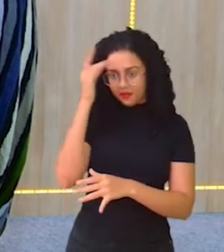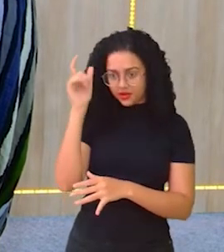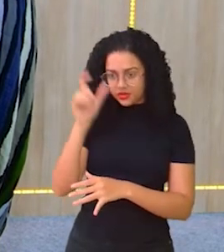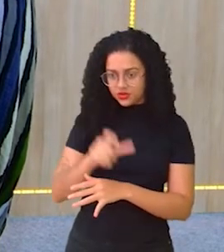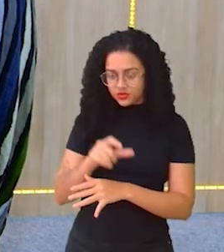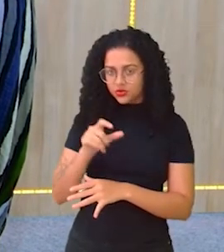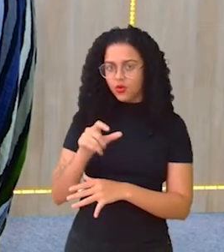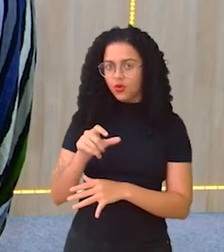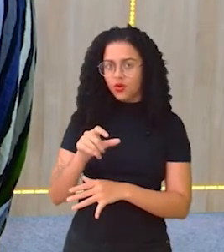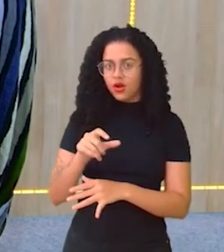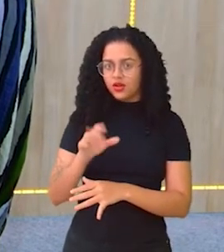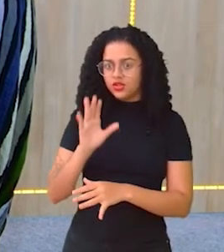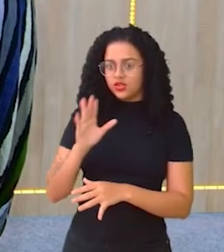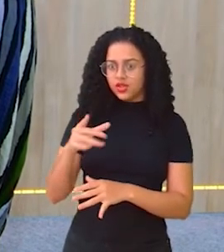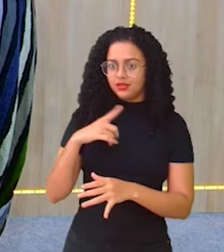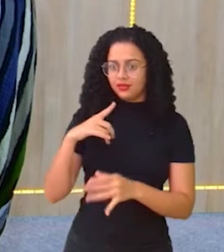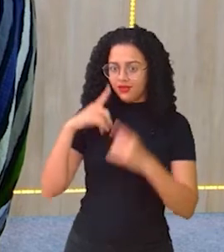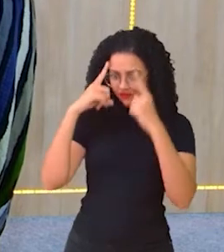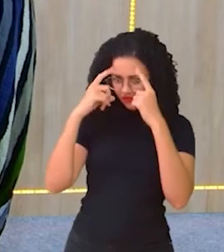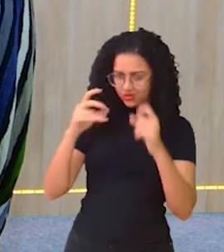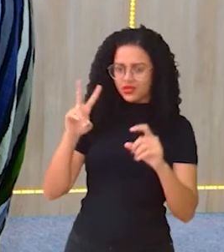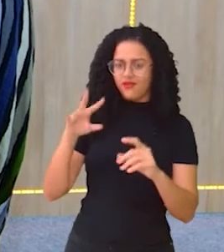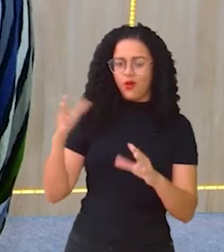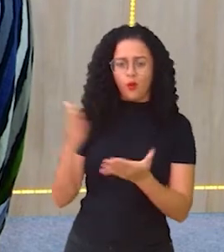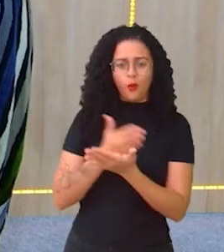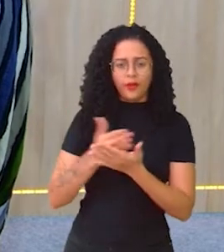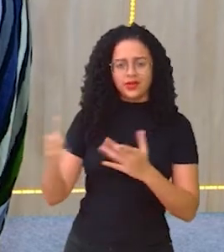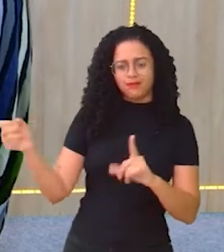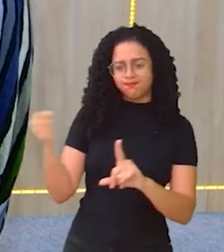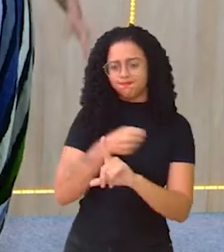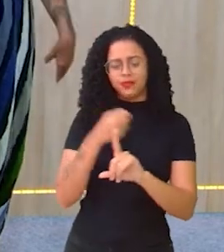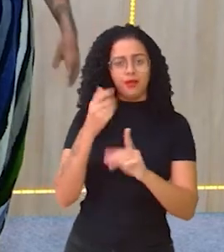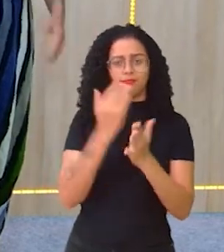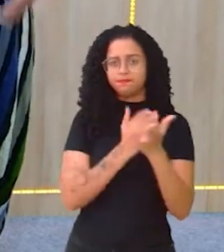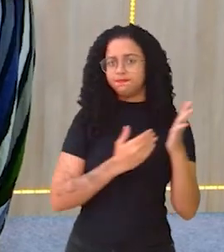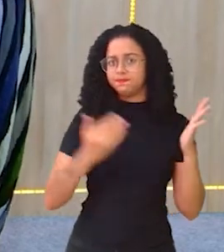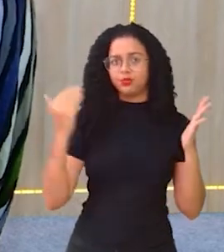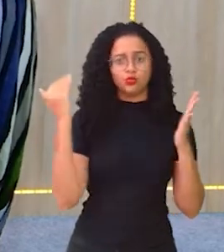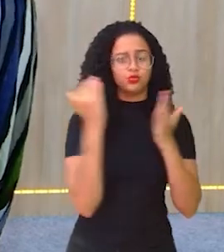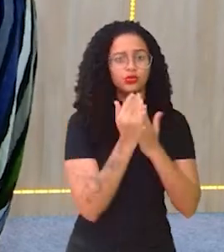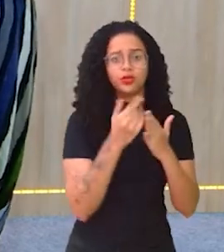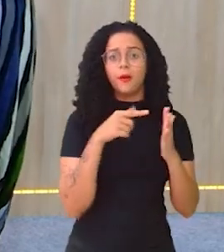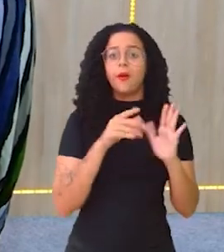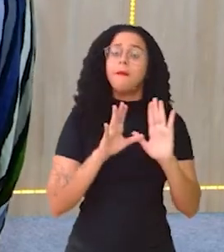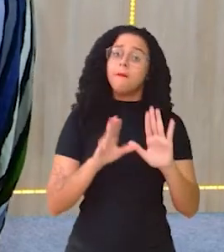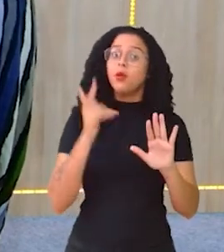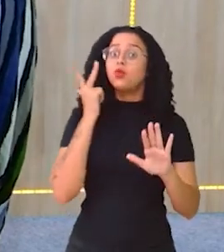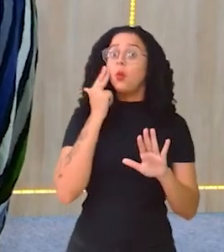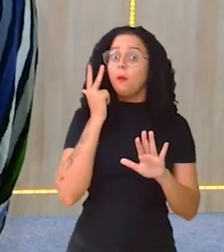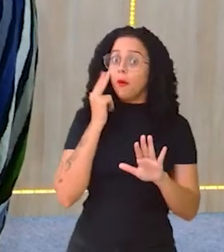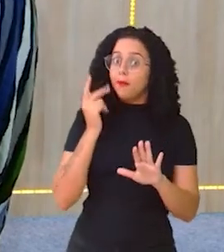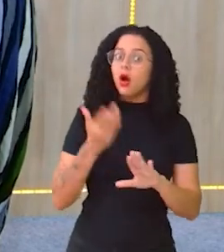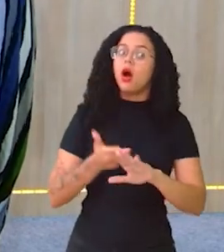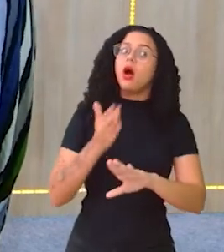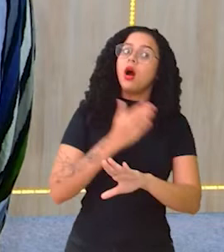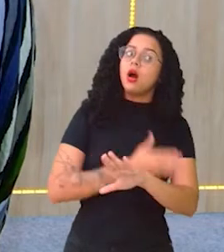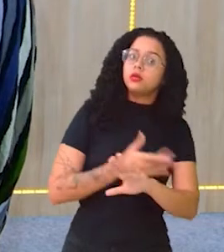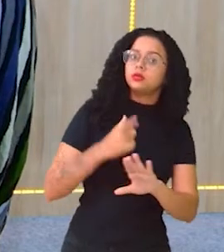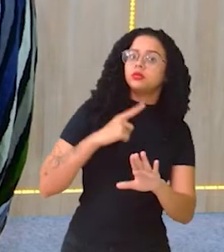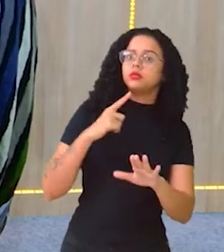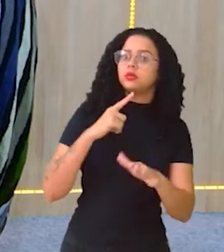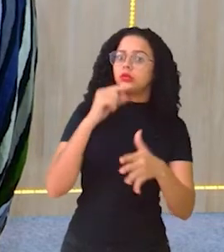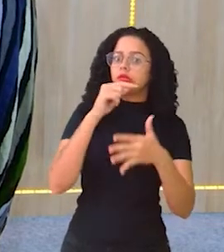já vai agredir e tal, e aí já é um nível extremo, né? Mas normalmente, né, numa relação que